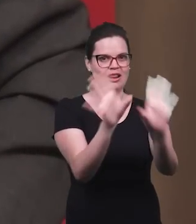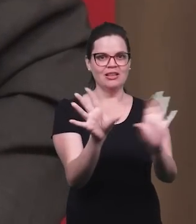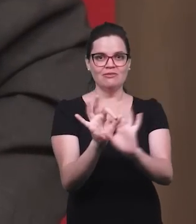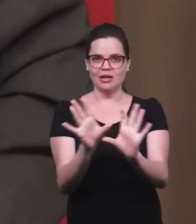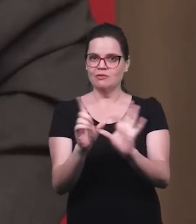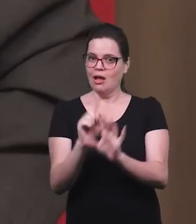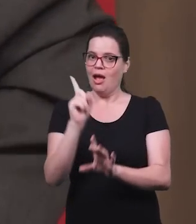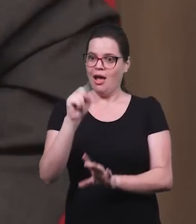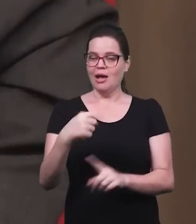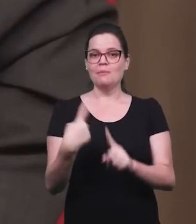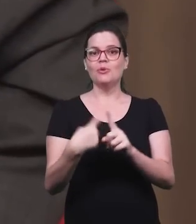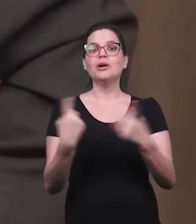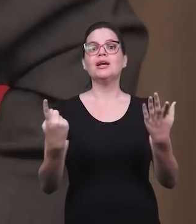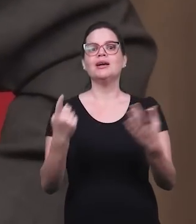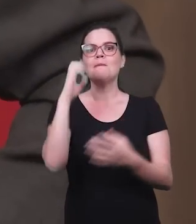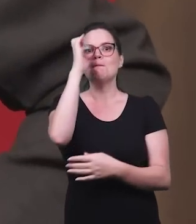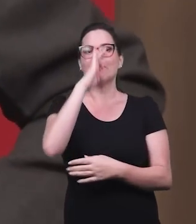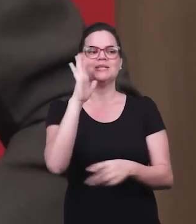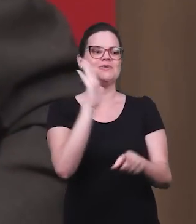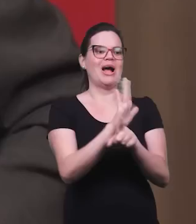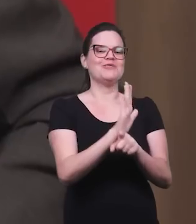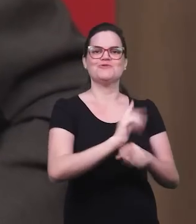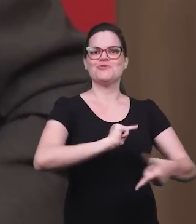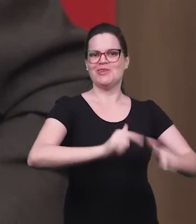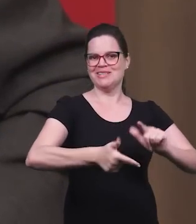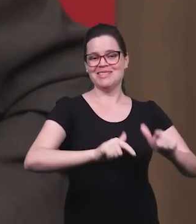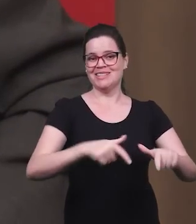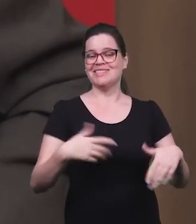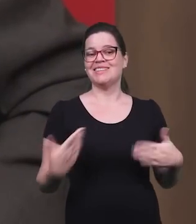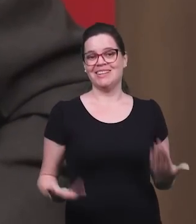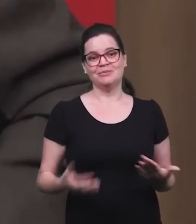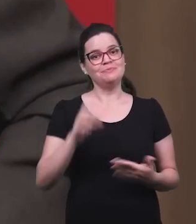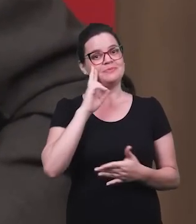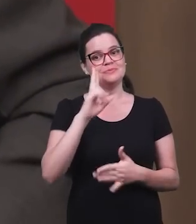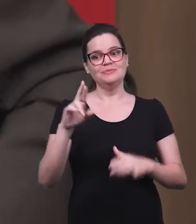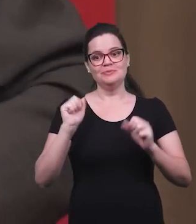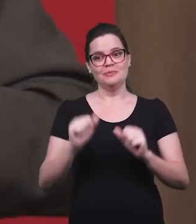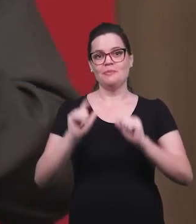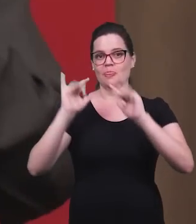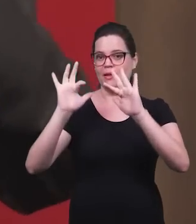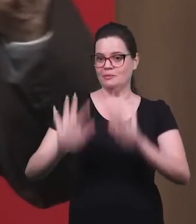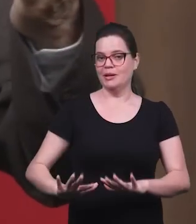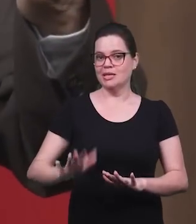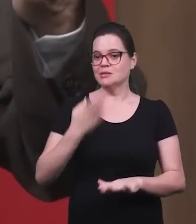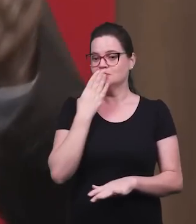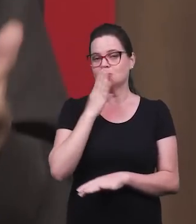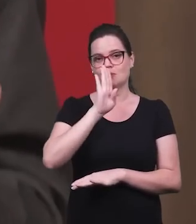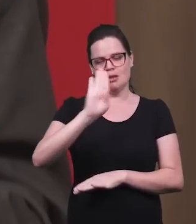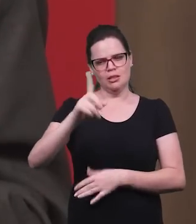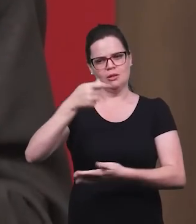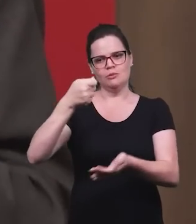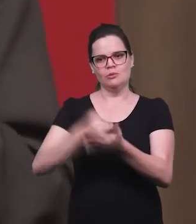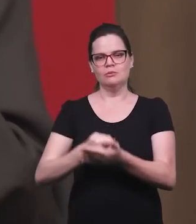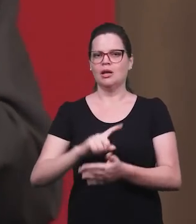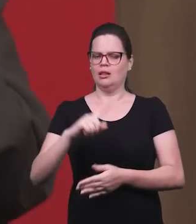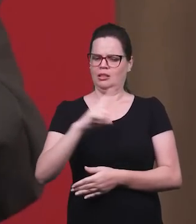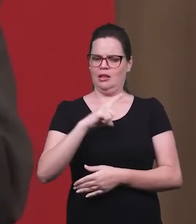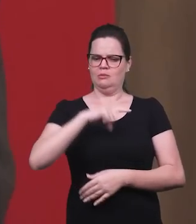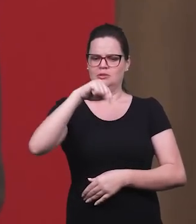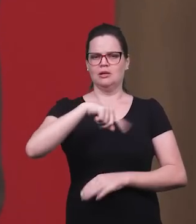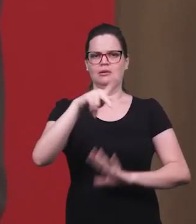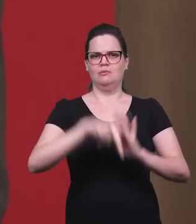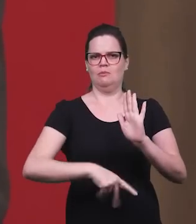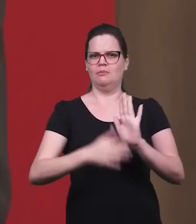ajudou Israel. E o Senhor disse que abençoaria os que te abençoarem. Temos a obra de Deus no nosso meio.